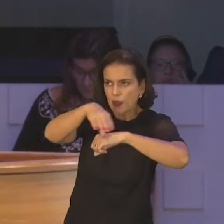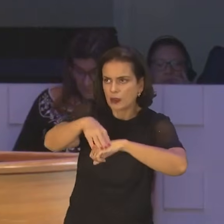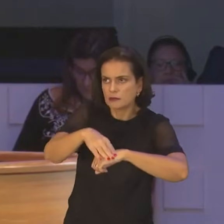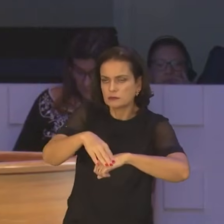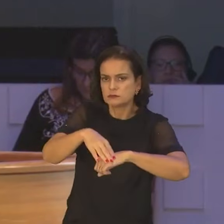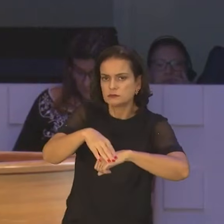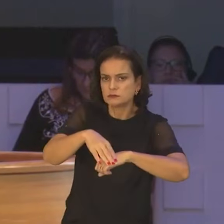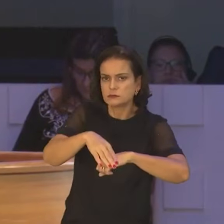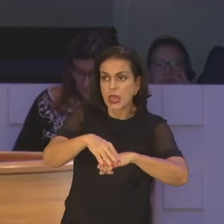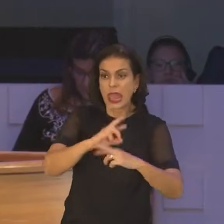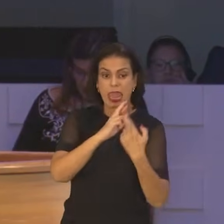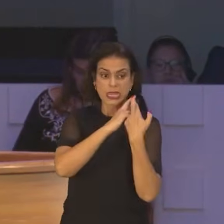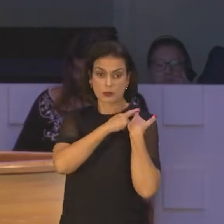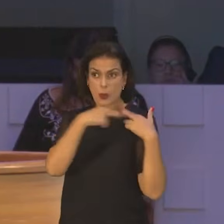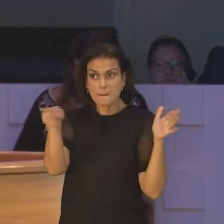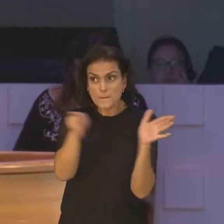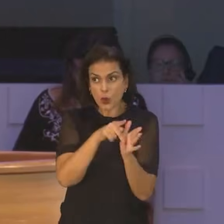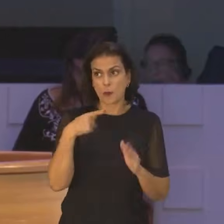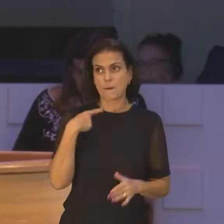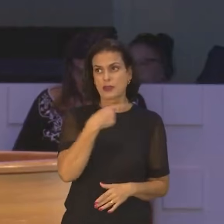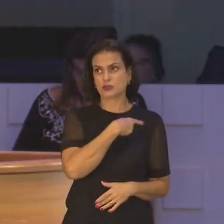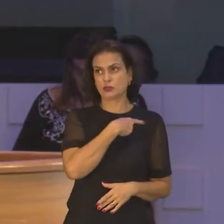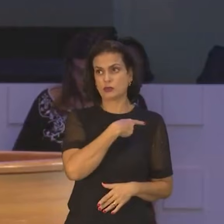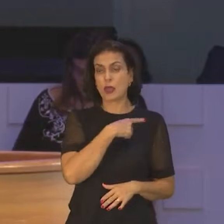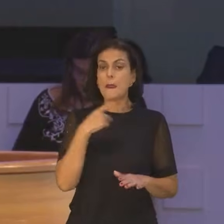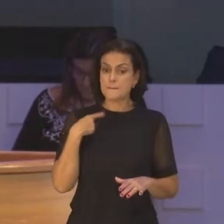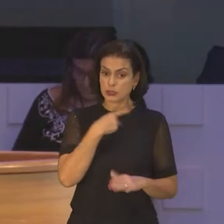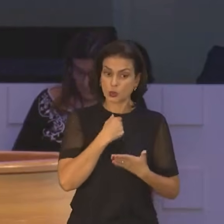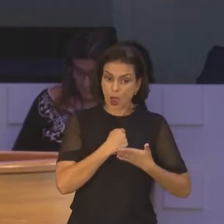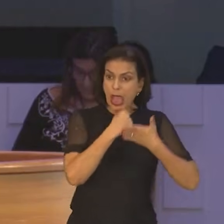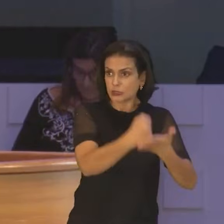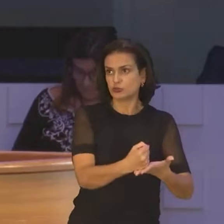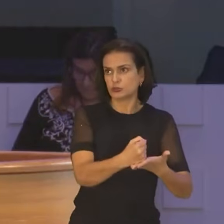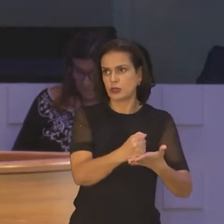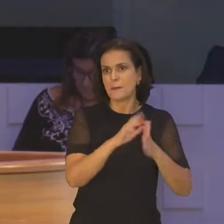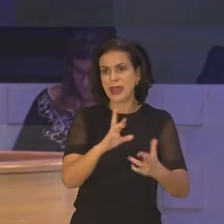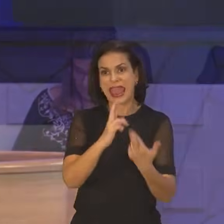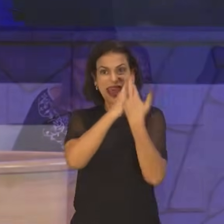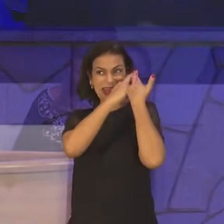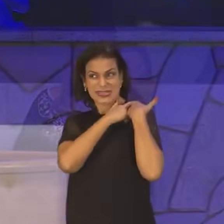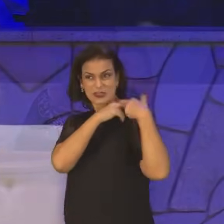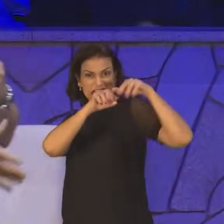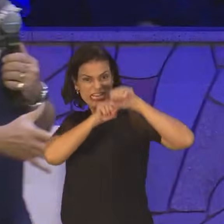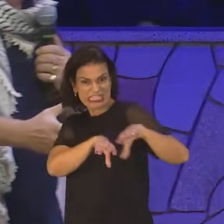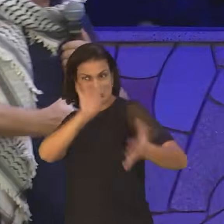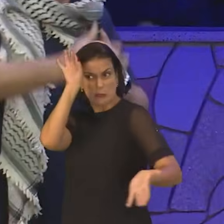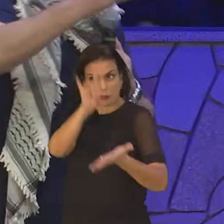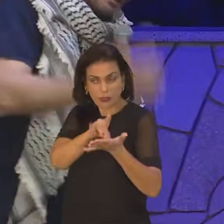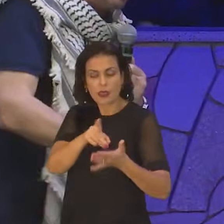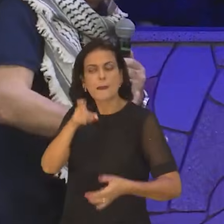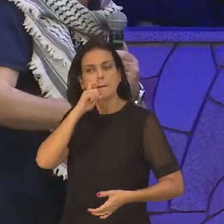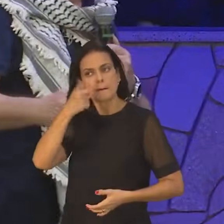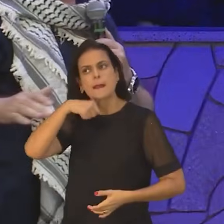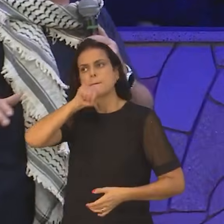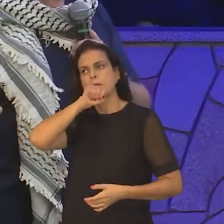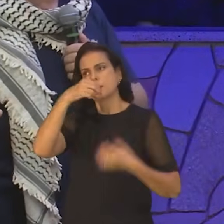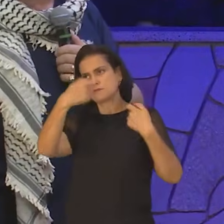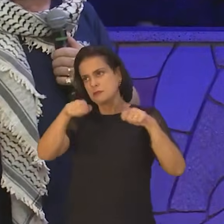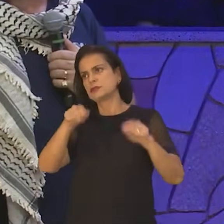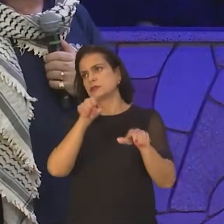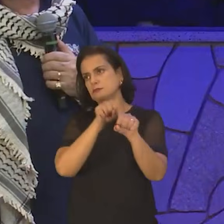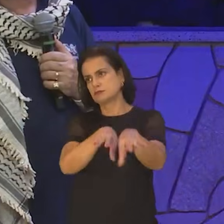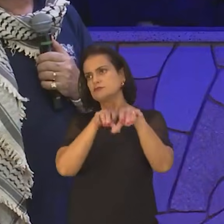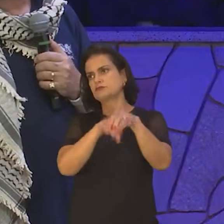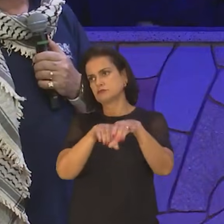pastor. O pastor vai te ajudar a doutrinar seu filho. O muçulmano ensina em casa e doutrina fora